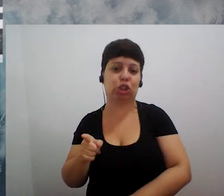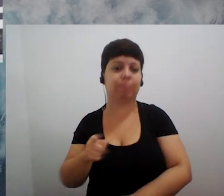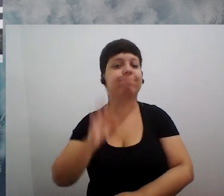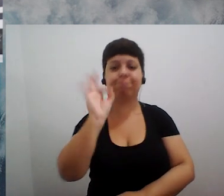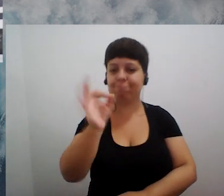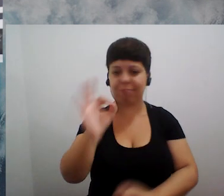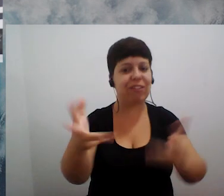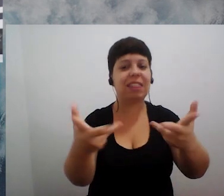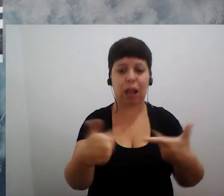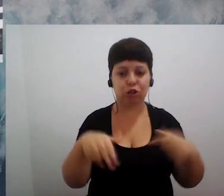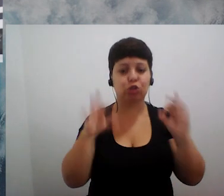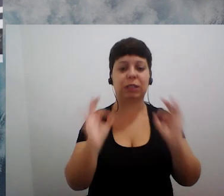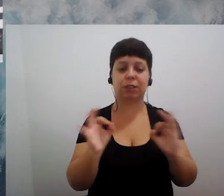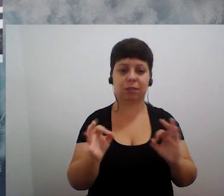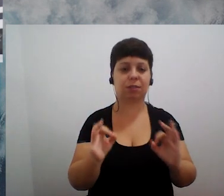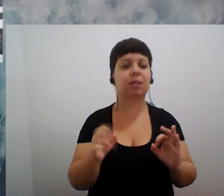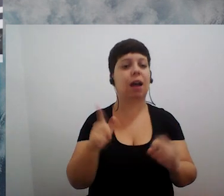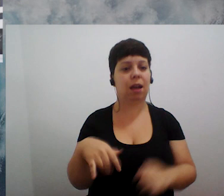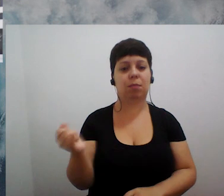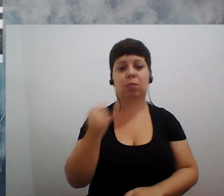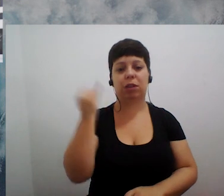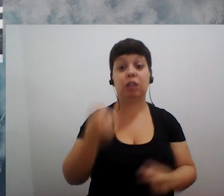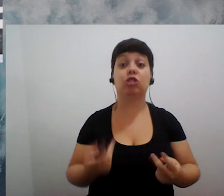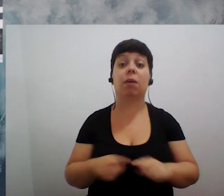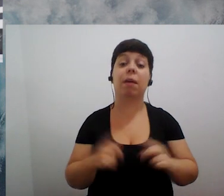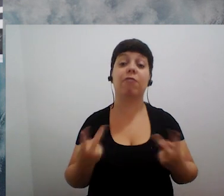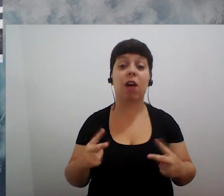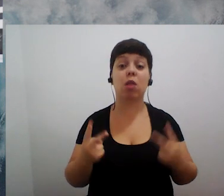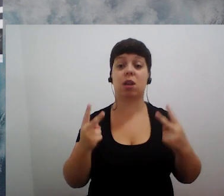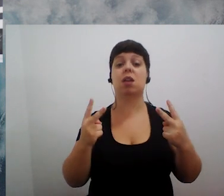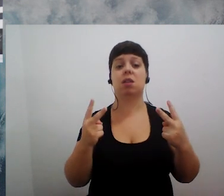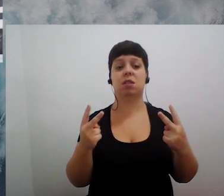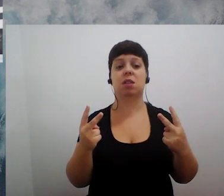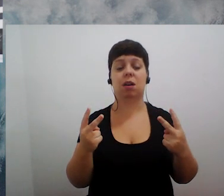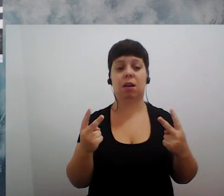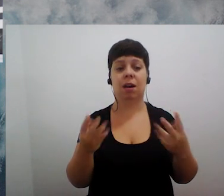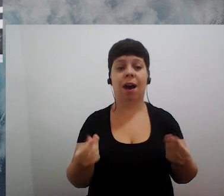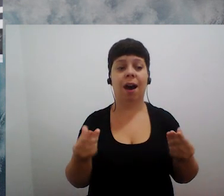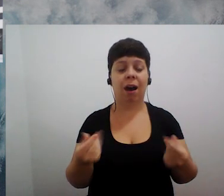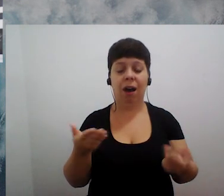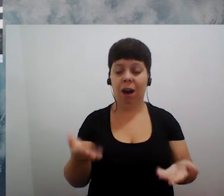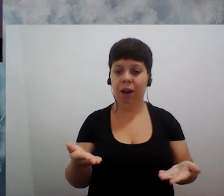Fantástico. Exatamente isso. Eu acho que esse é sensível, é importante, você valoriza, né,